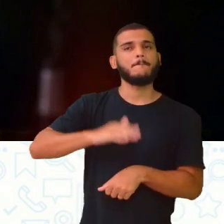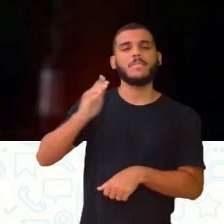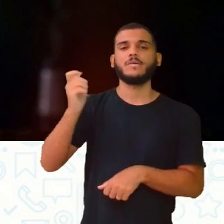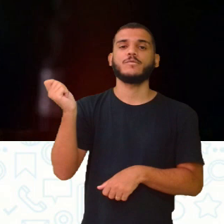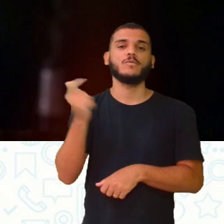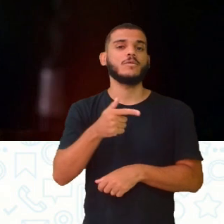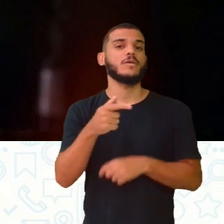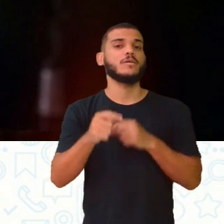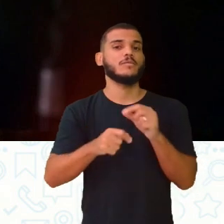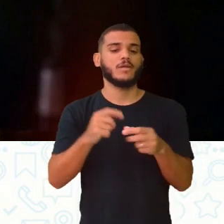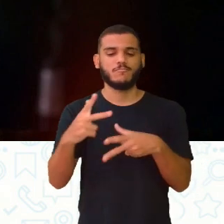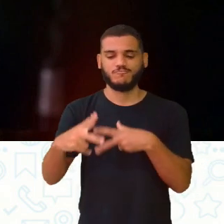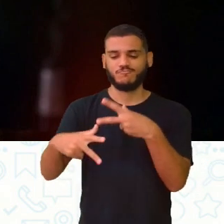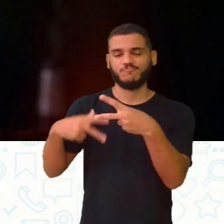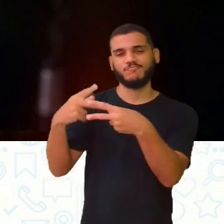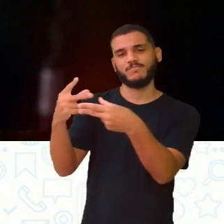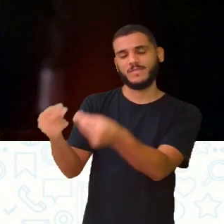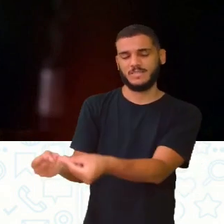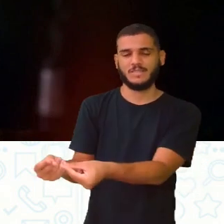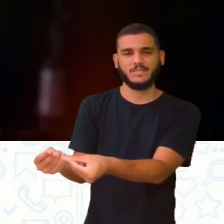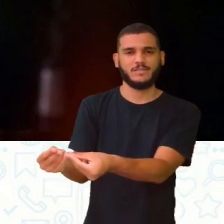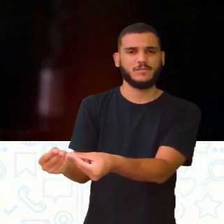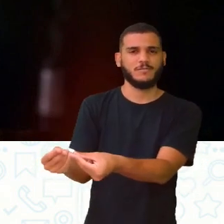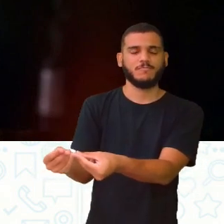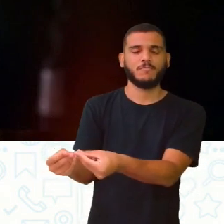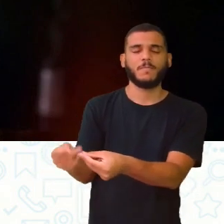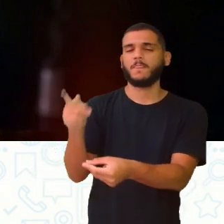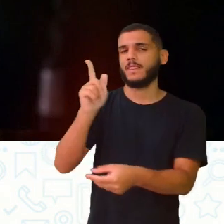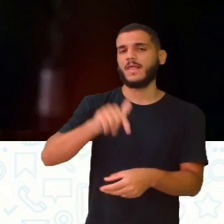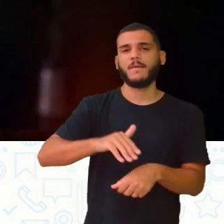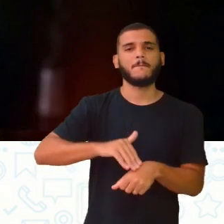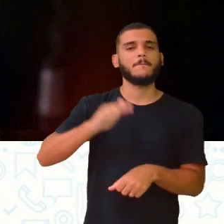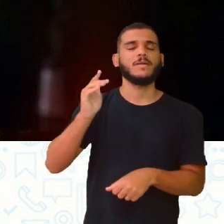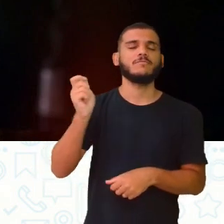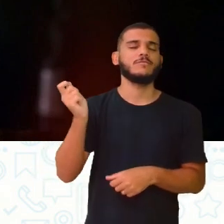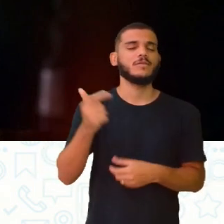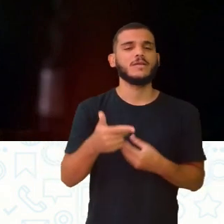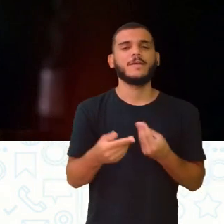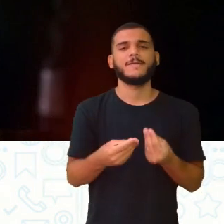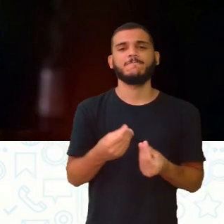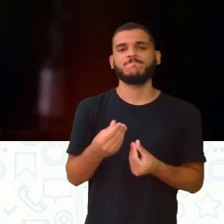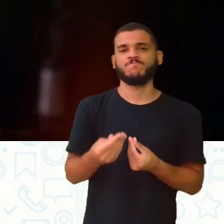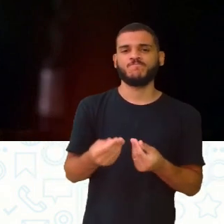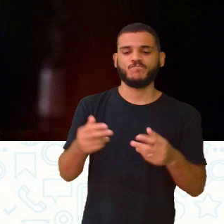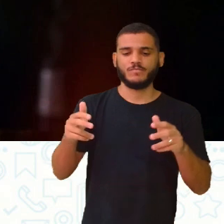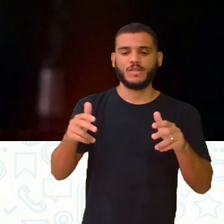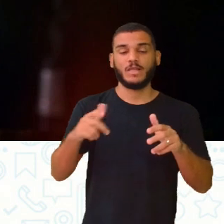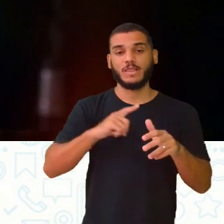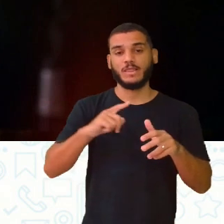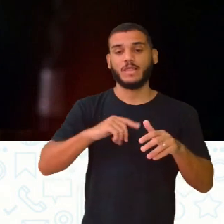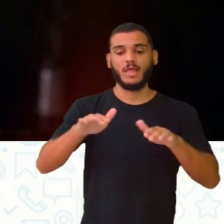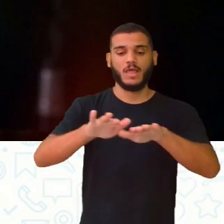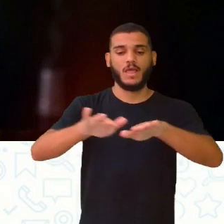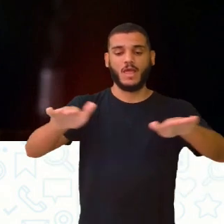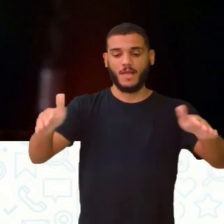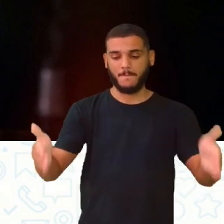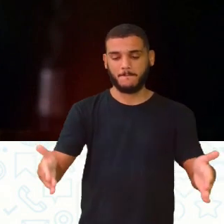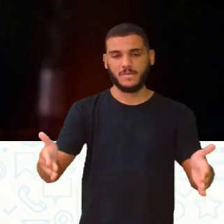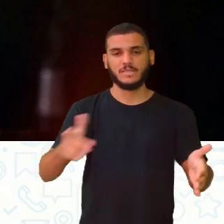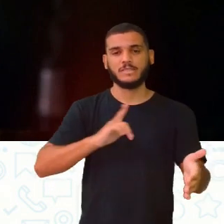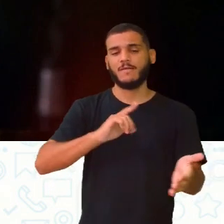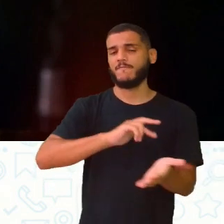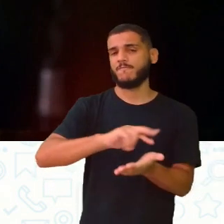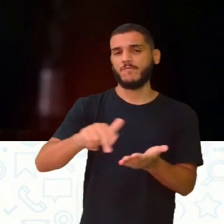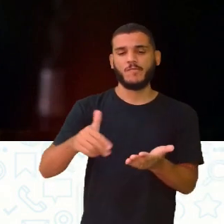pessoal, de um presente, não é, entregue. Vai muito além de uma mesa farta, com as melhores